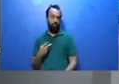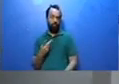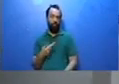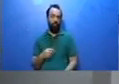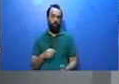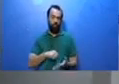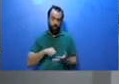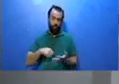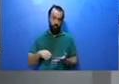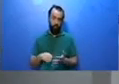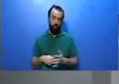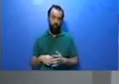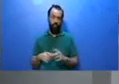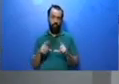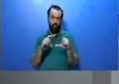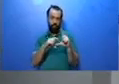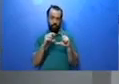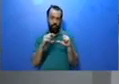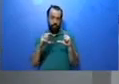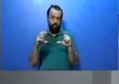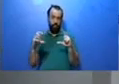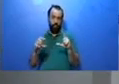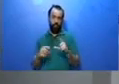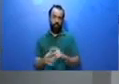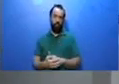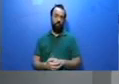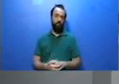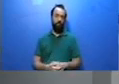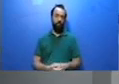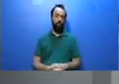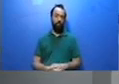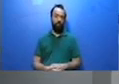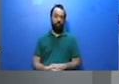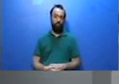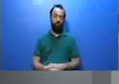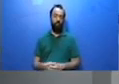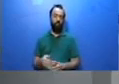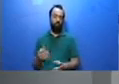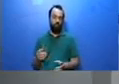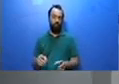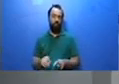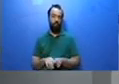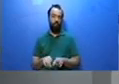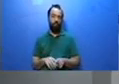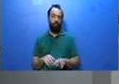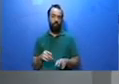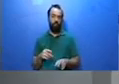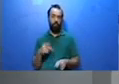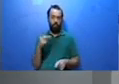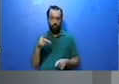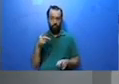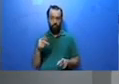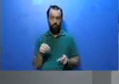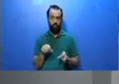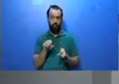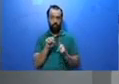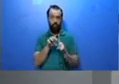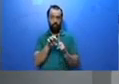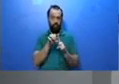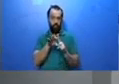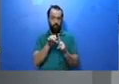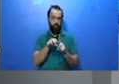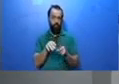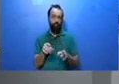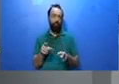tá? E tem a fala, nós trabalhamos nas outras aulas também, a fala do narrador e a fala do personagem, vocês lembram? A fala